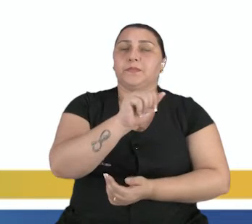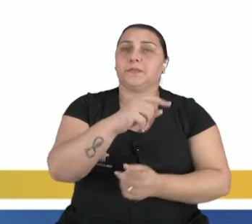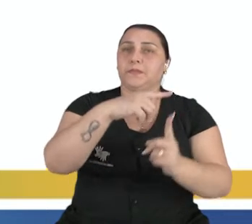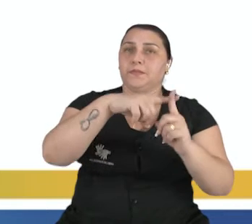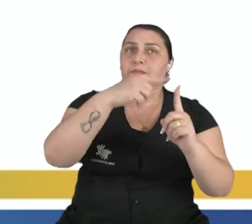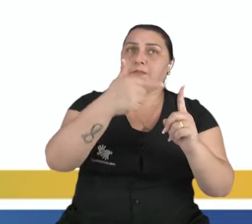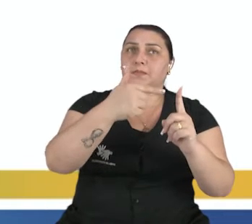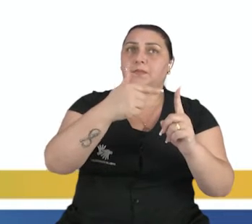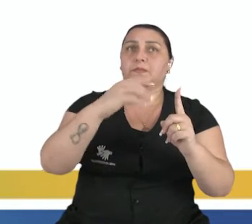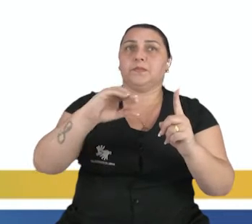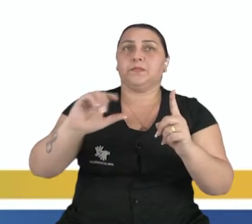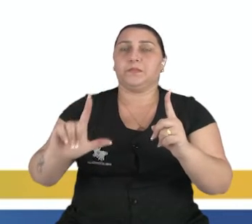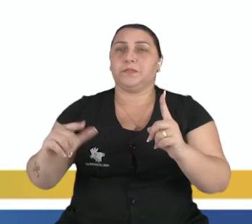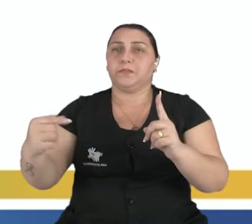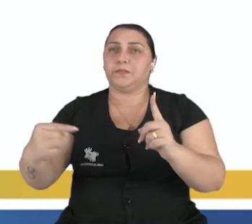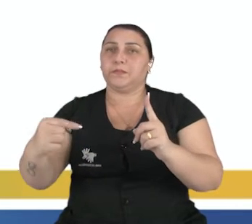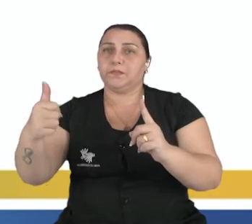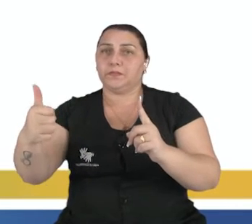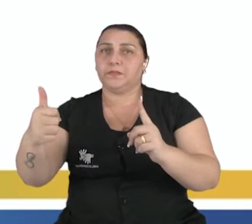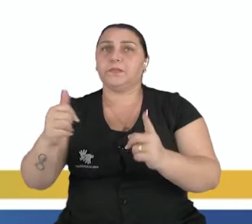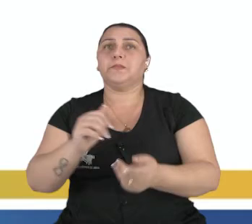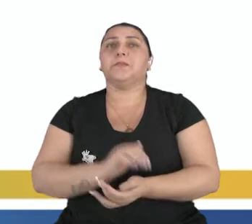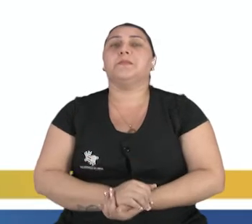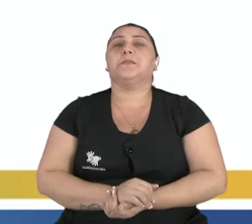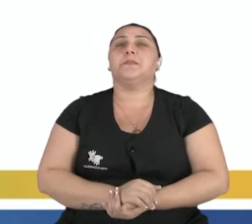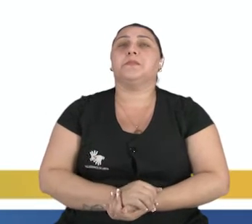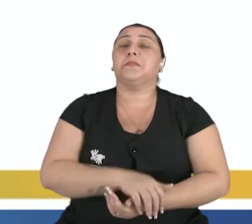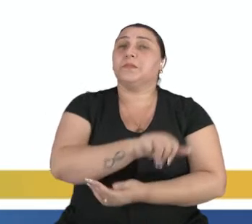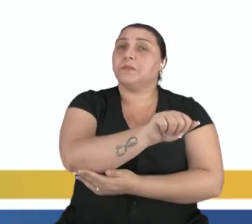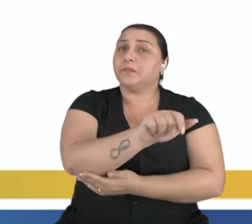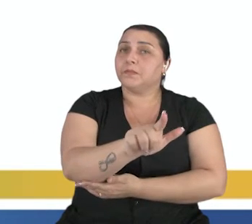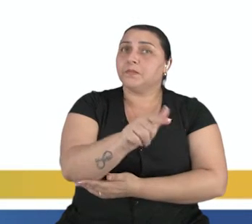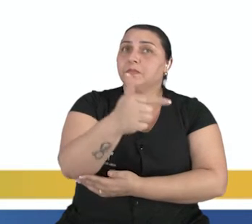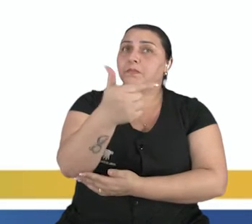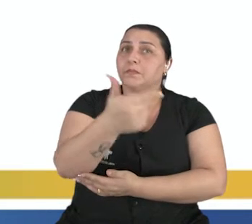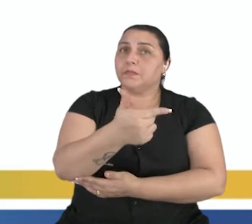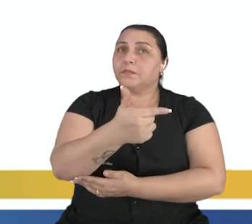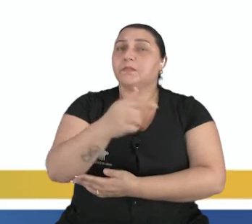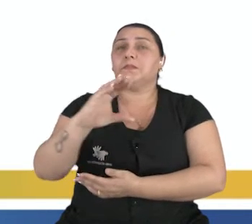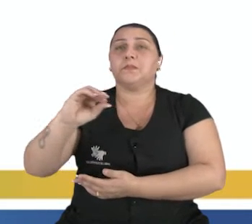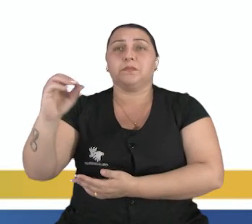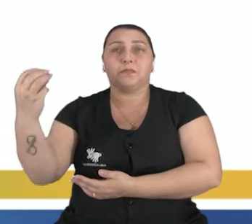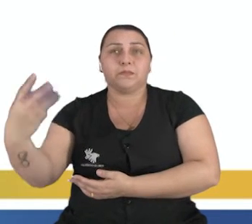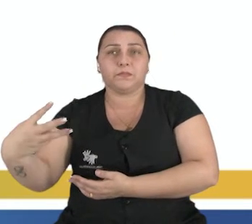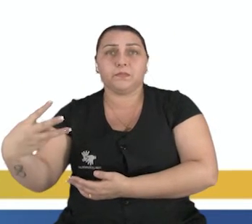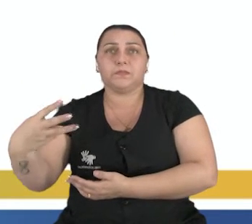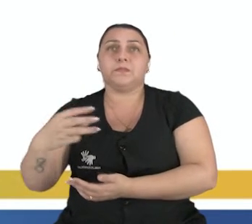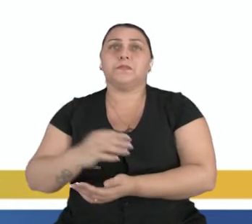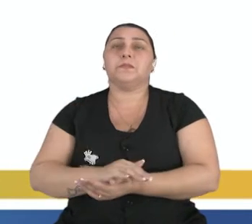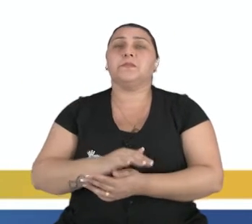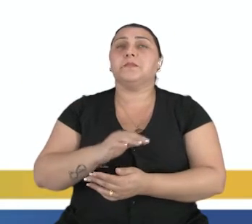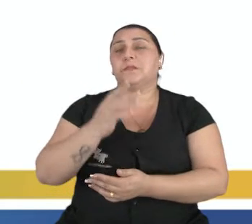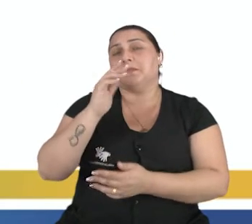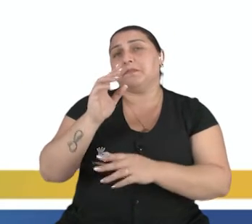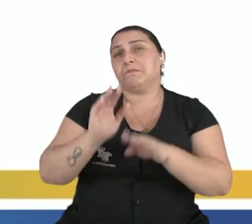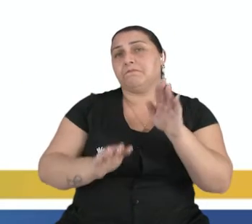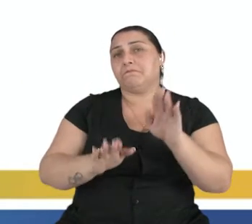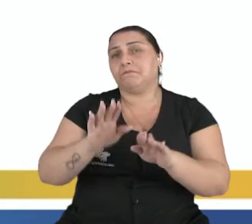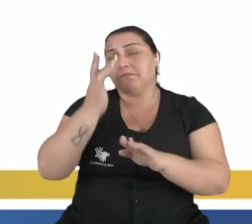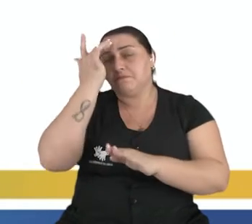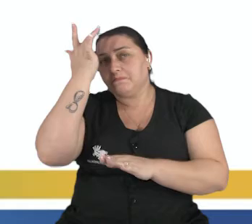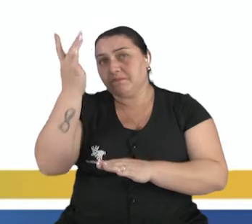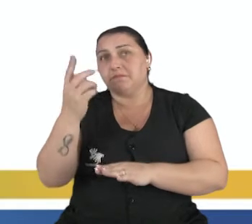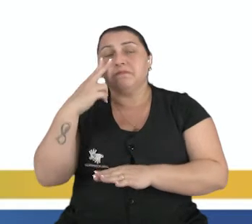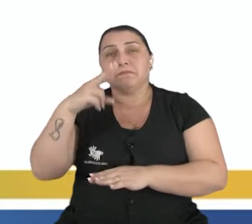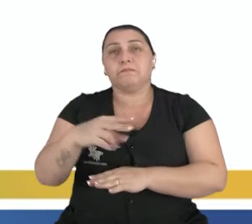mais 2 e do Cl é menos 1. E aqui nós temos também essa verificação aqui, ó. Às vezes é fácil você observar